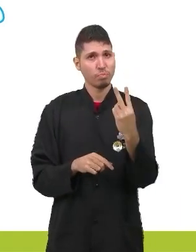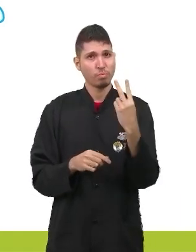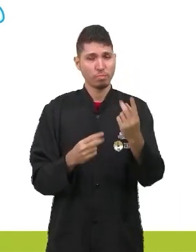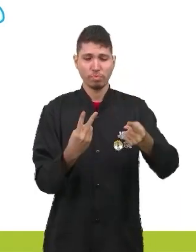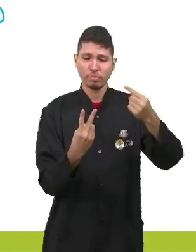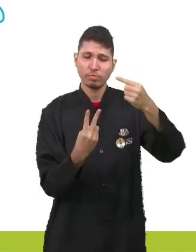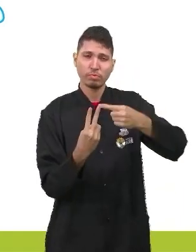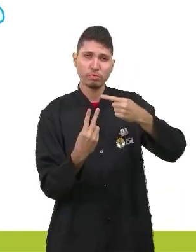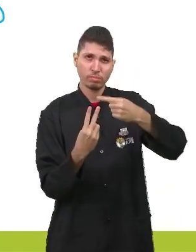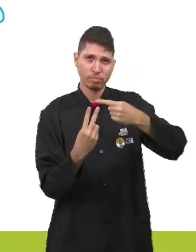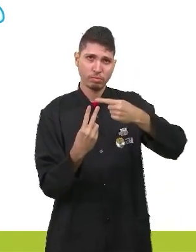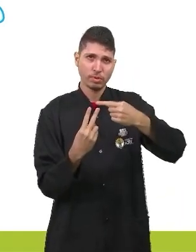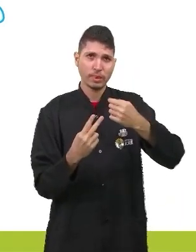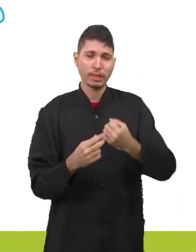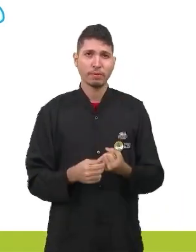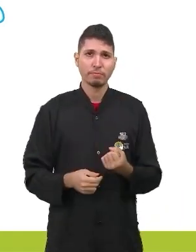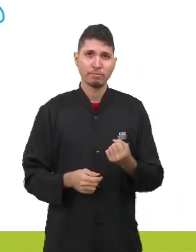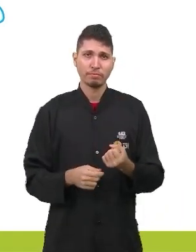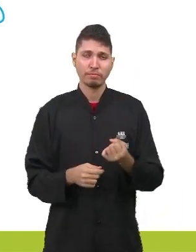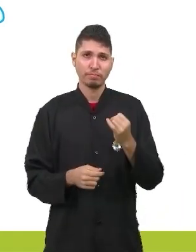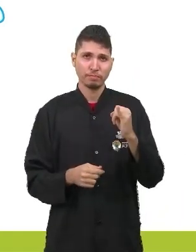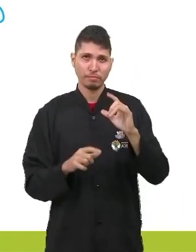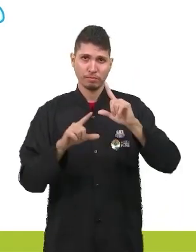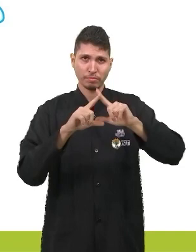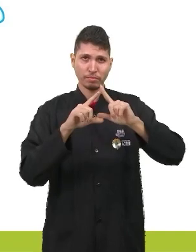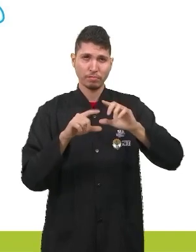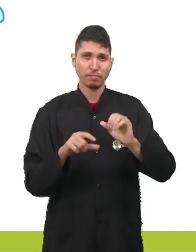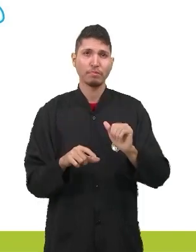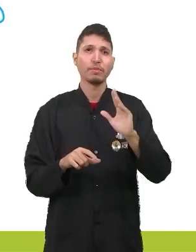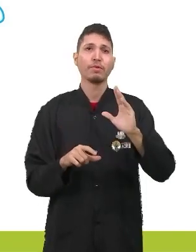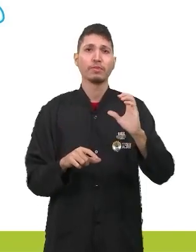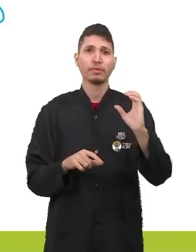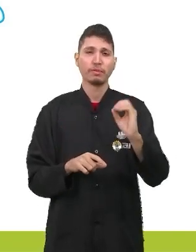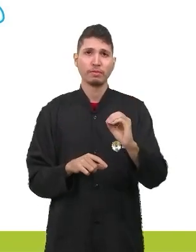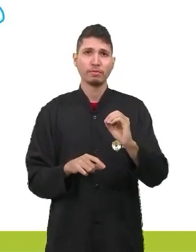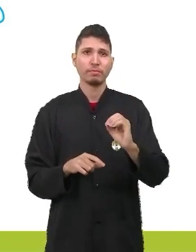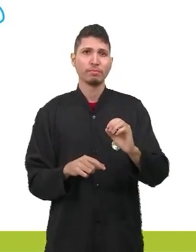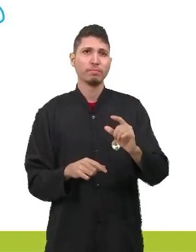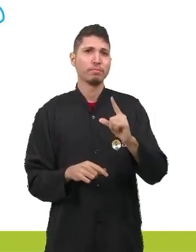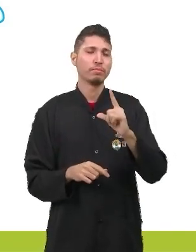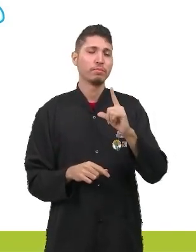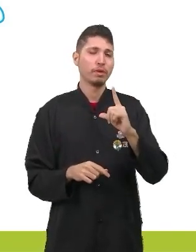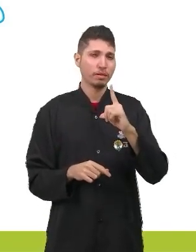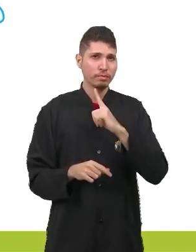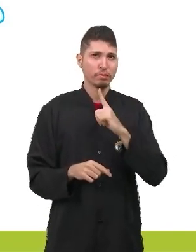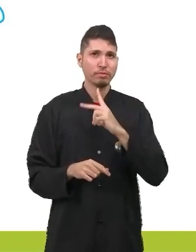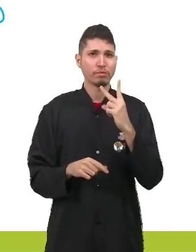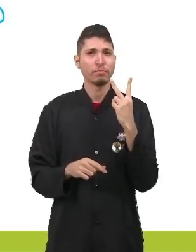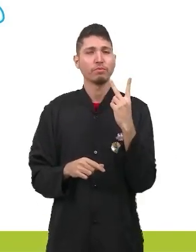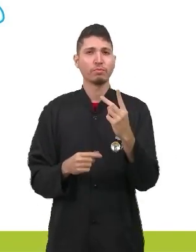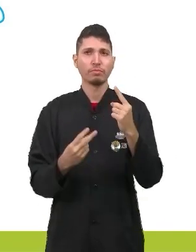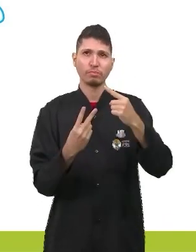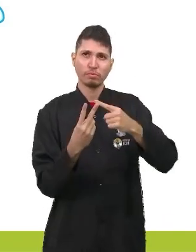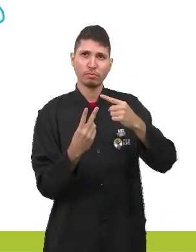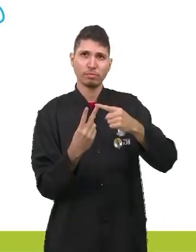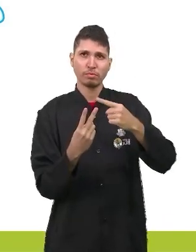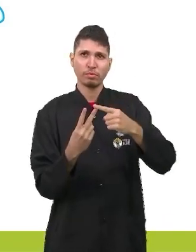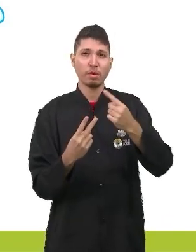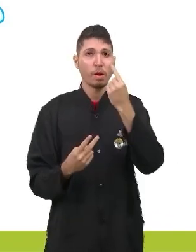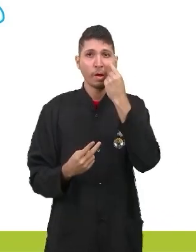zero. Quando o delta é maior que zero, aparecem duas raízes, tá vendo? Professor, por que são duas raízes? Dá uma olhadinha no primeiro ponto aqui,